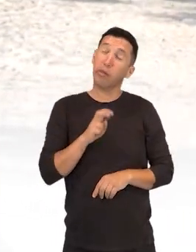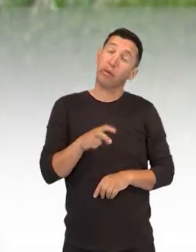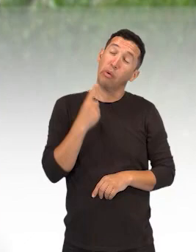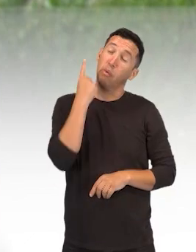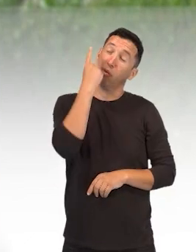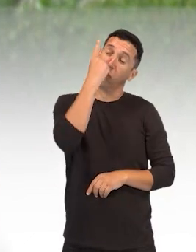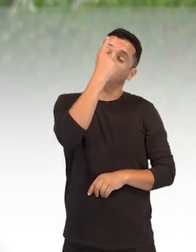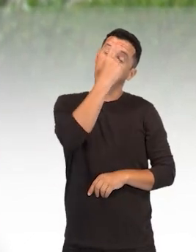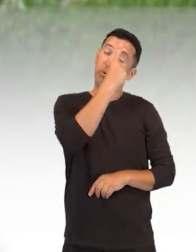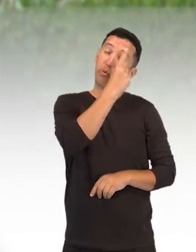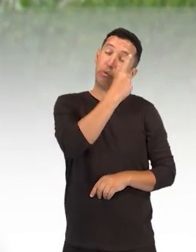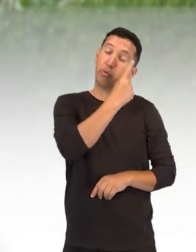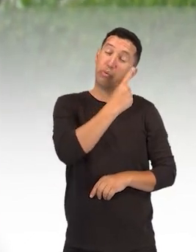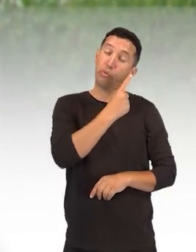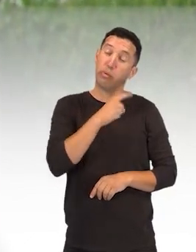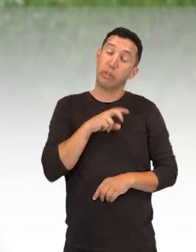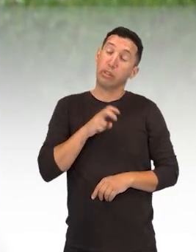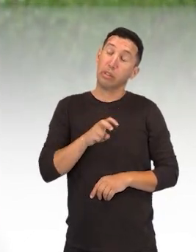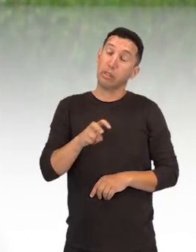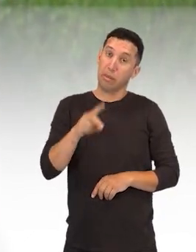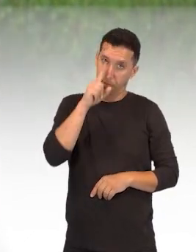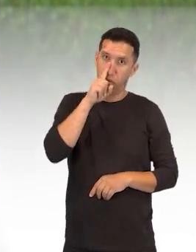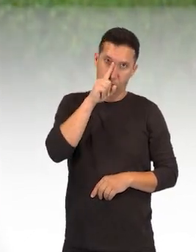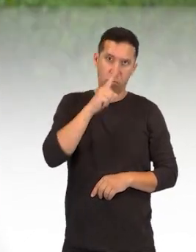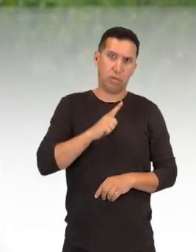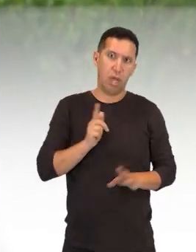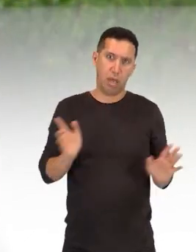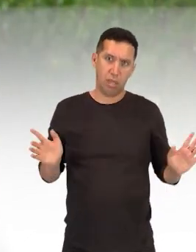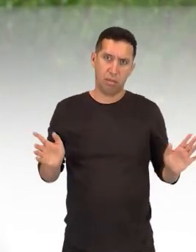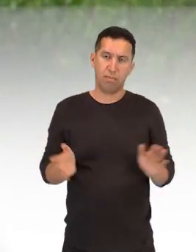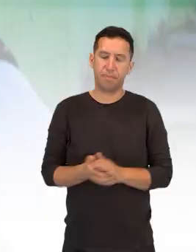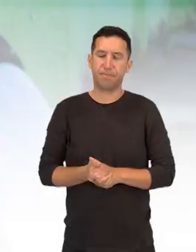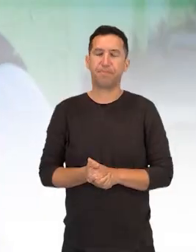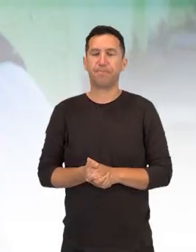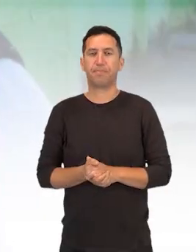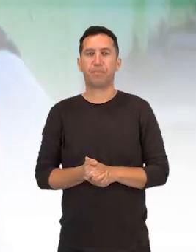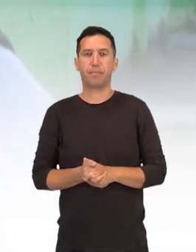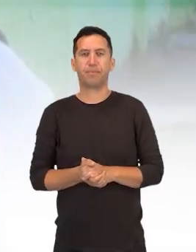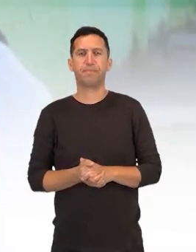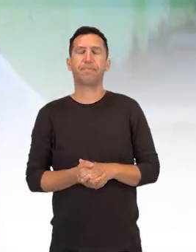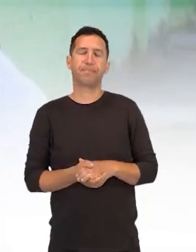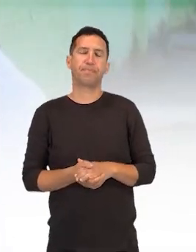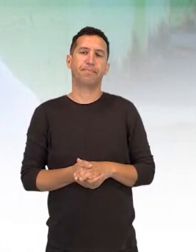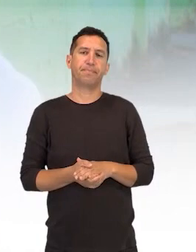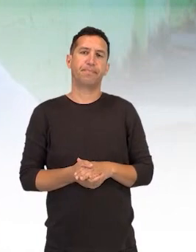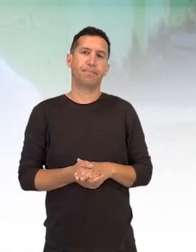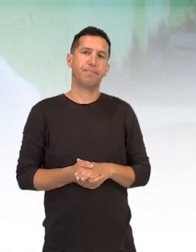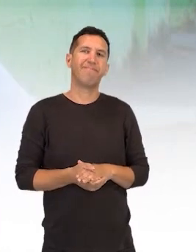seguem a pé por quase 1 hora, ficam expostos a muitos riscos.